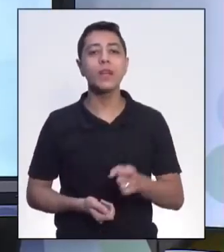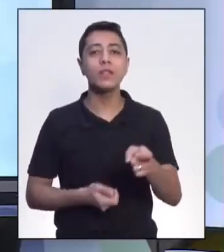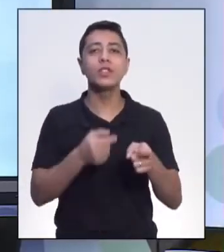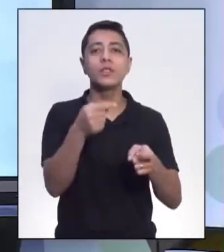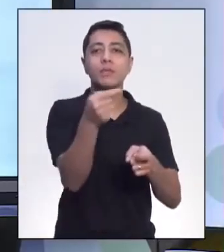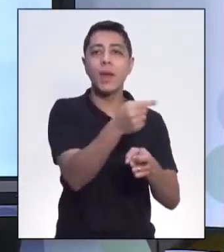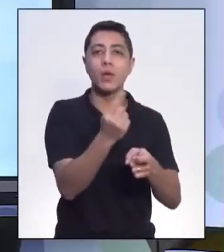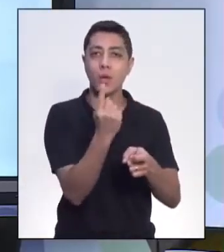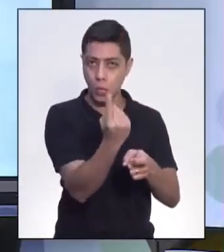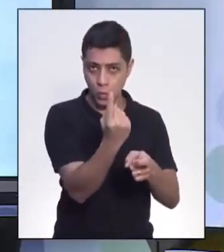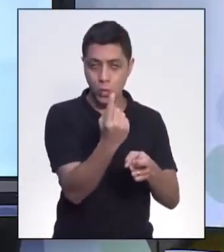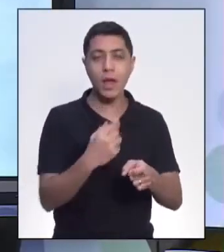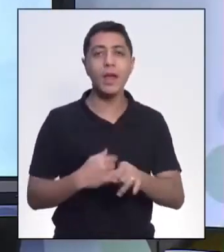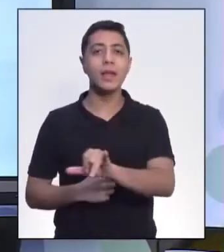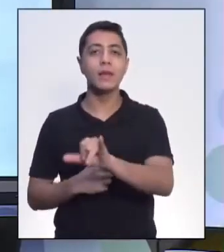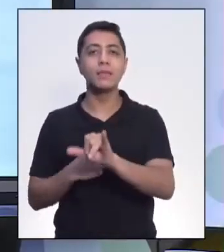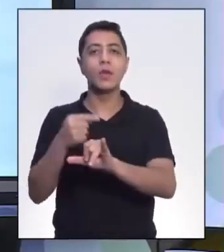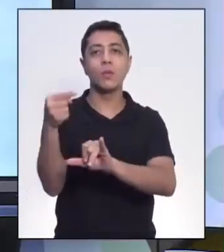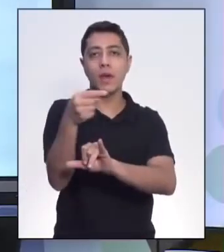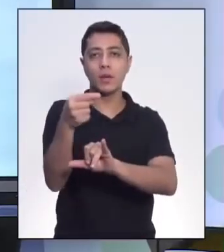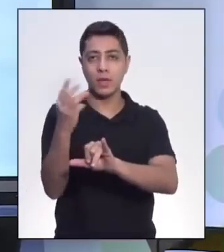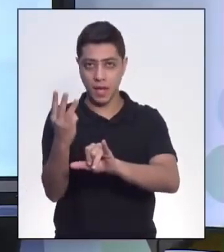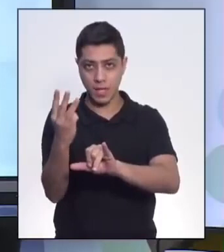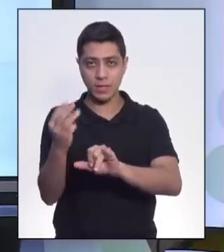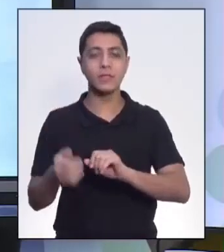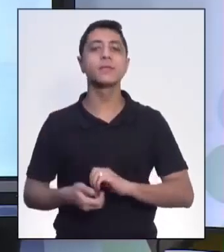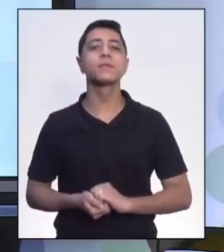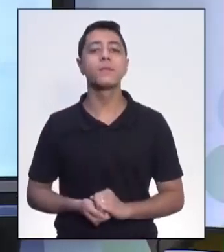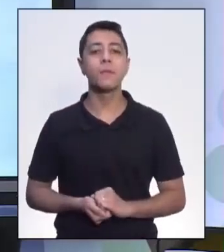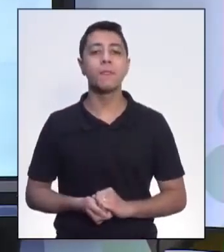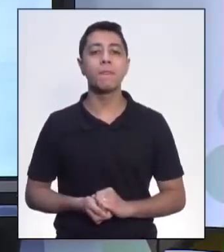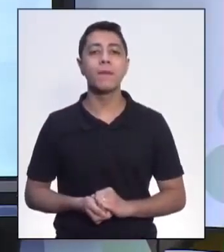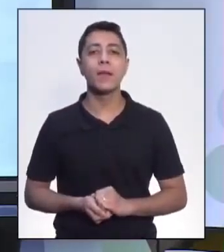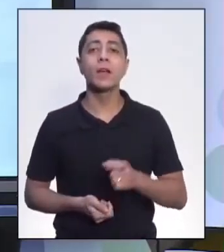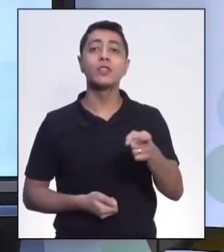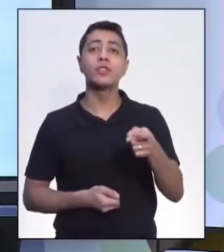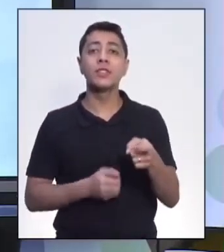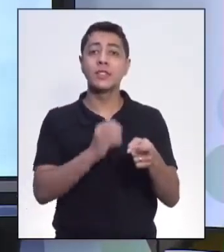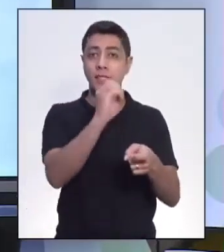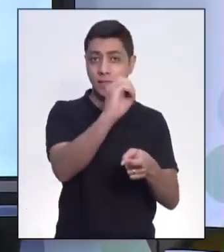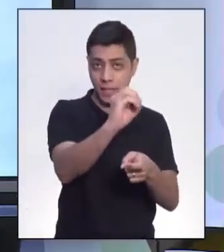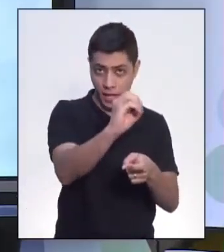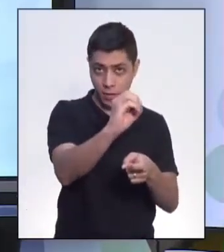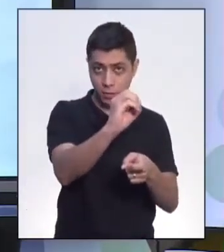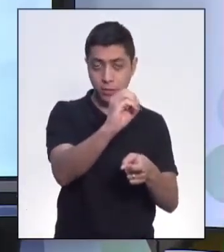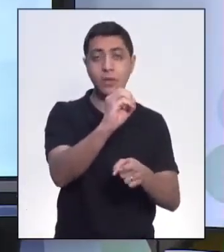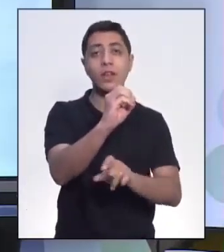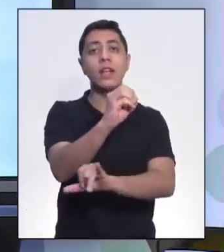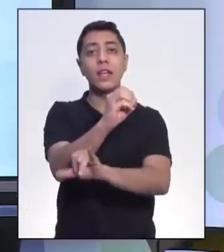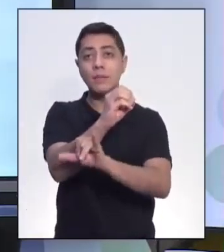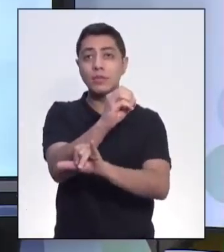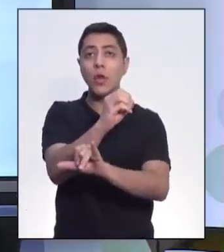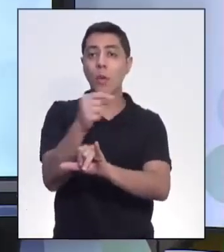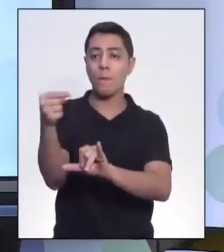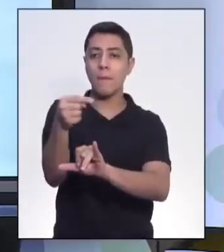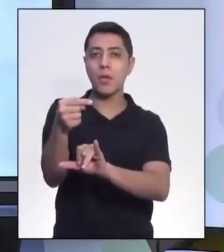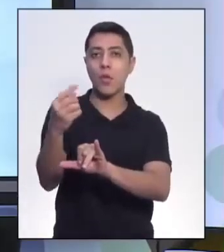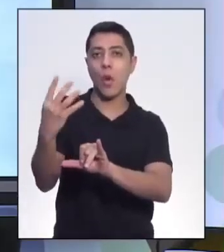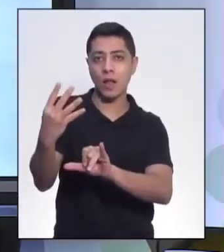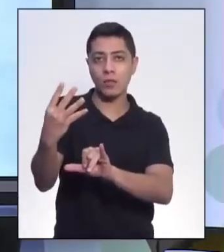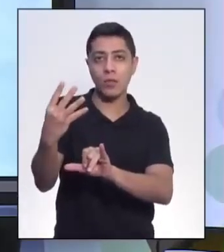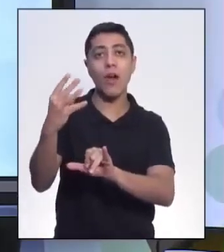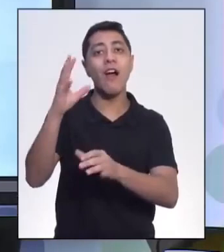y. Aí a gente tinha 0 do x com menos 4, então em cima do eixo y no menos